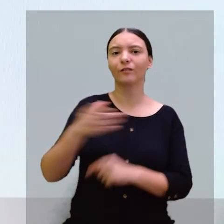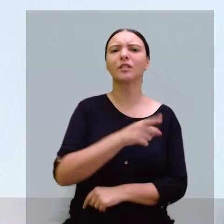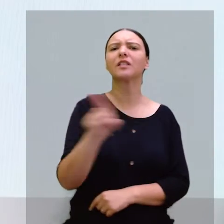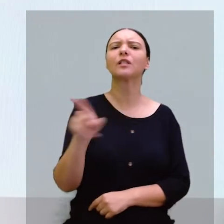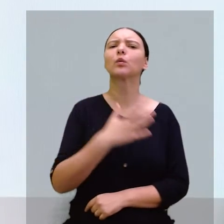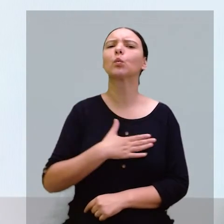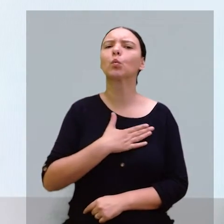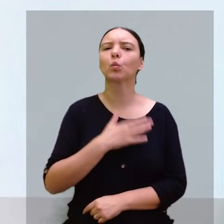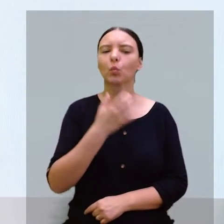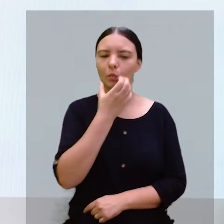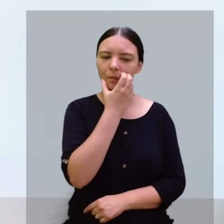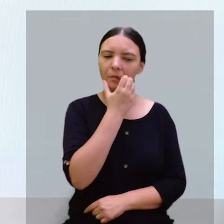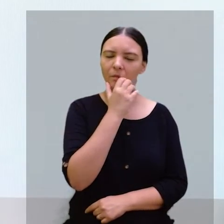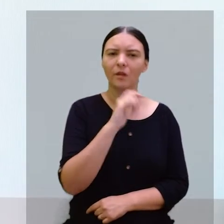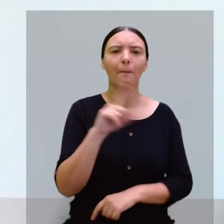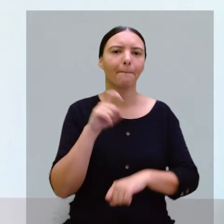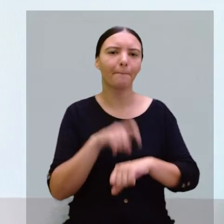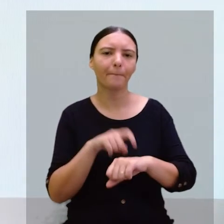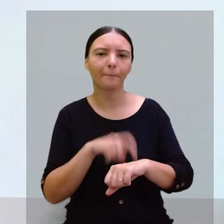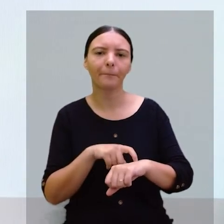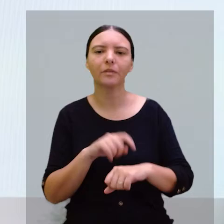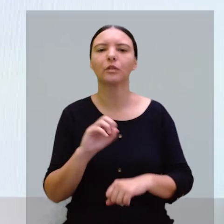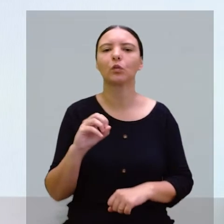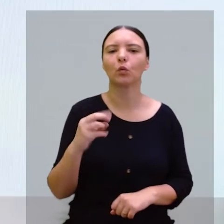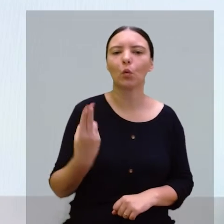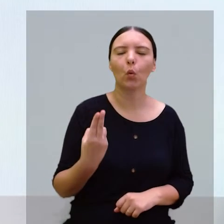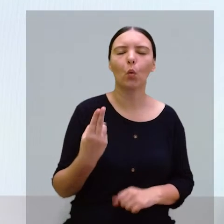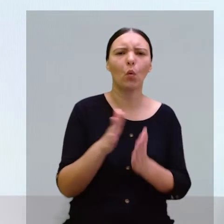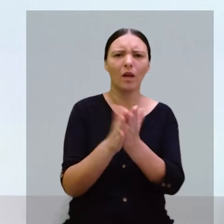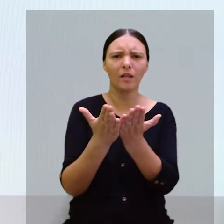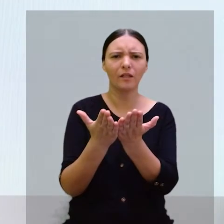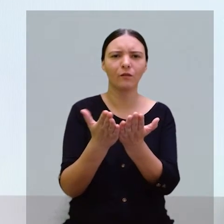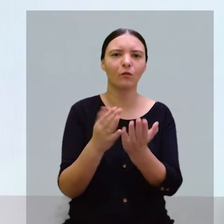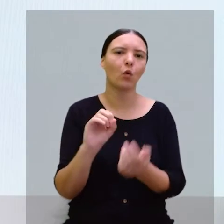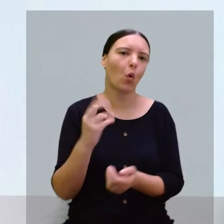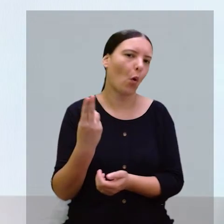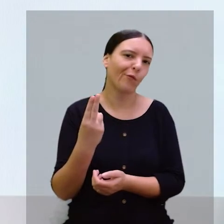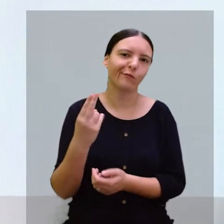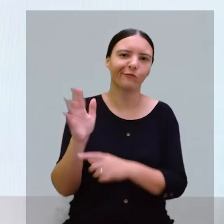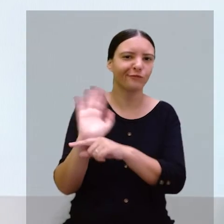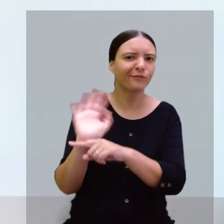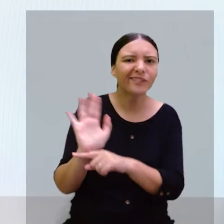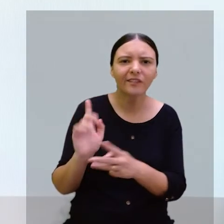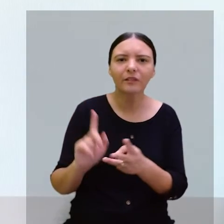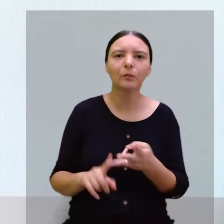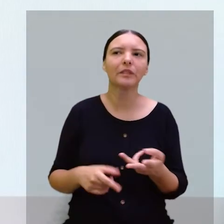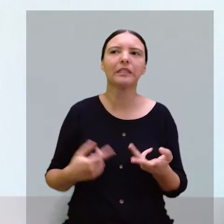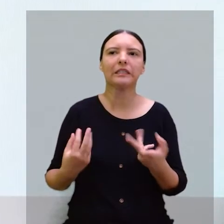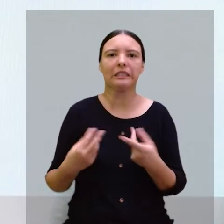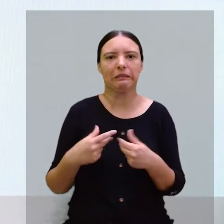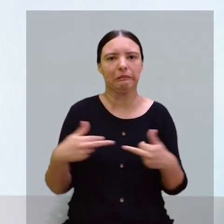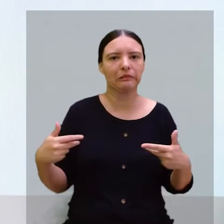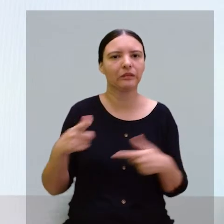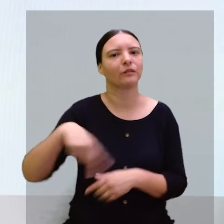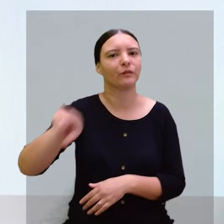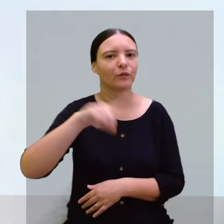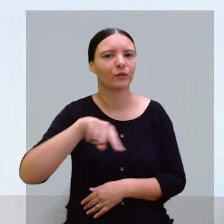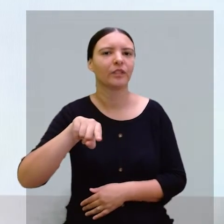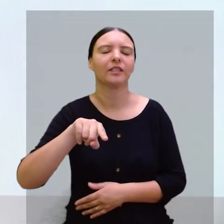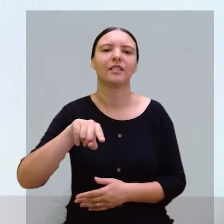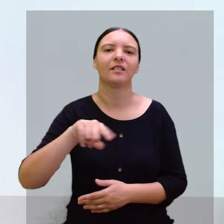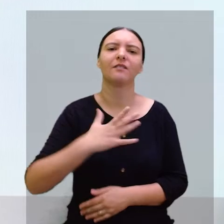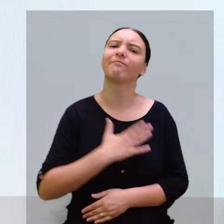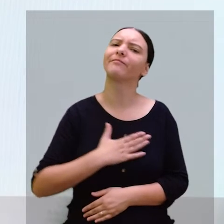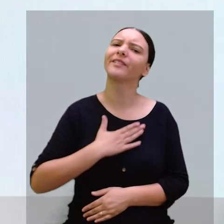algum momento, algum livro, disco, filme, alguma questão nesses campos que vocês